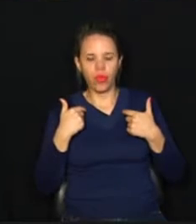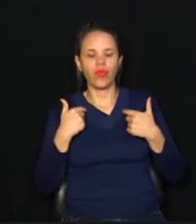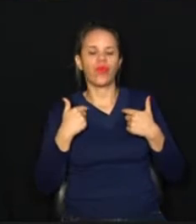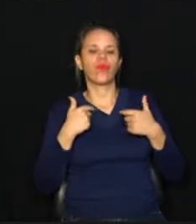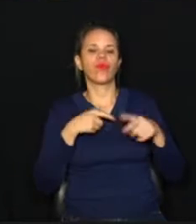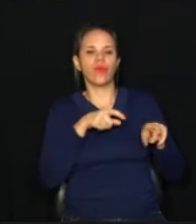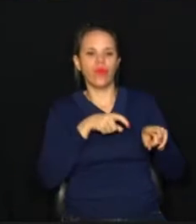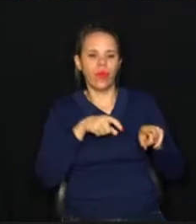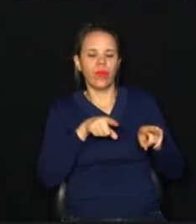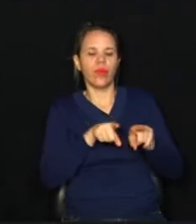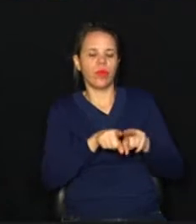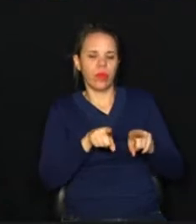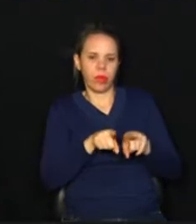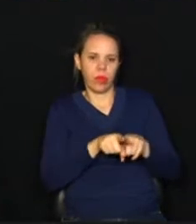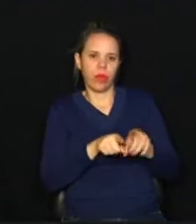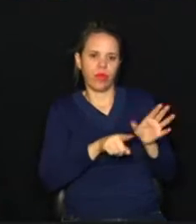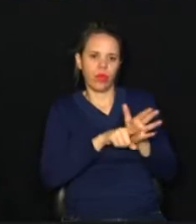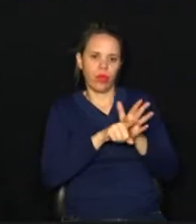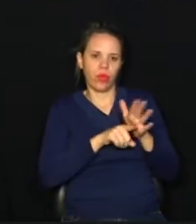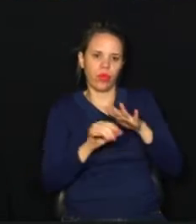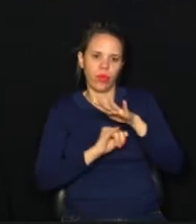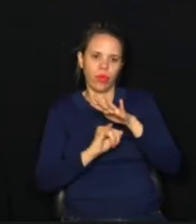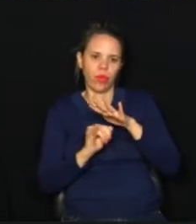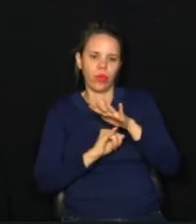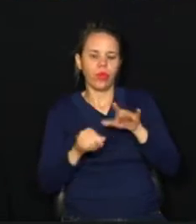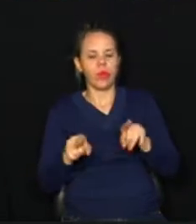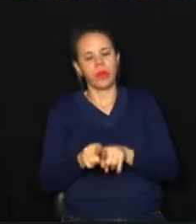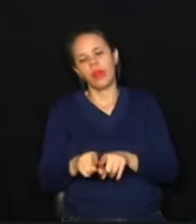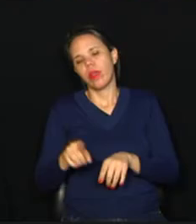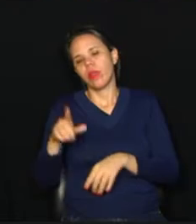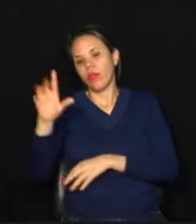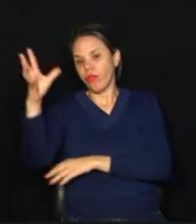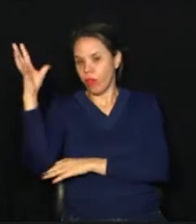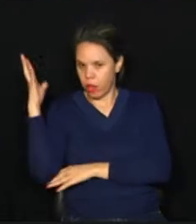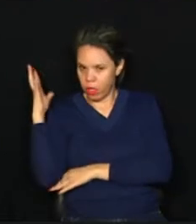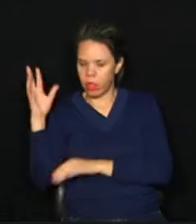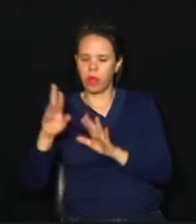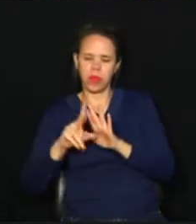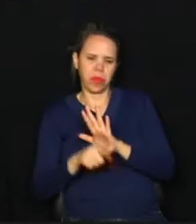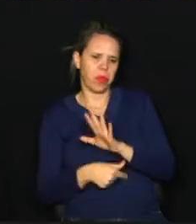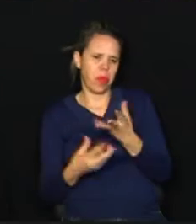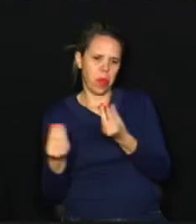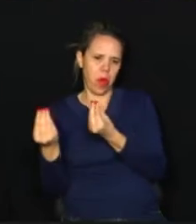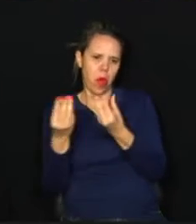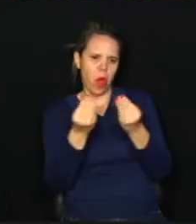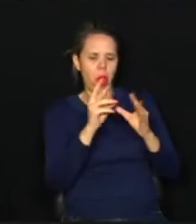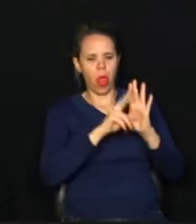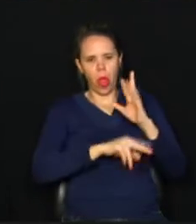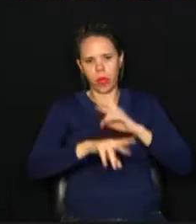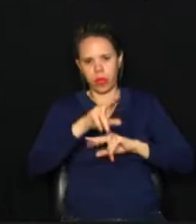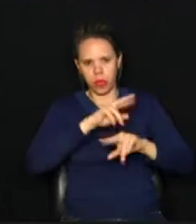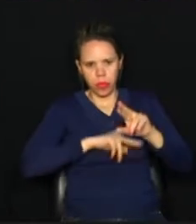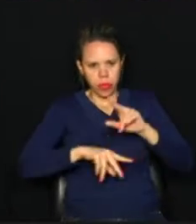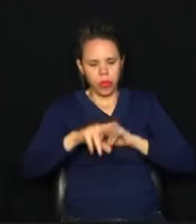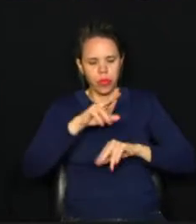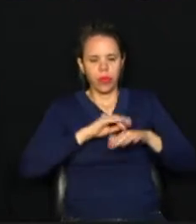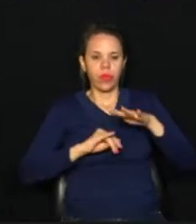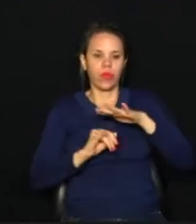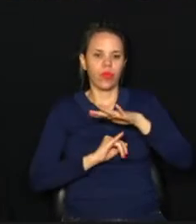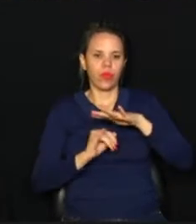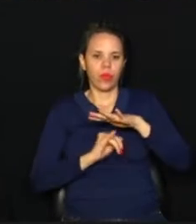Nova Odessa, e do Instituto Florestal. Algumas unidades também na região